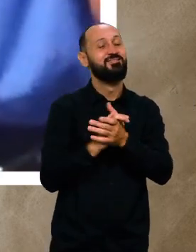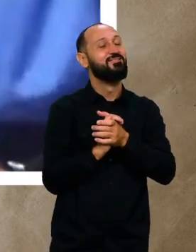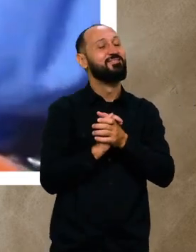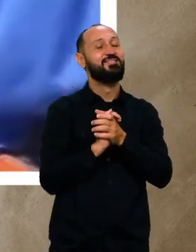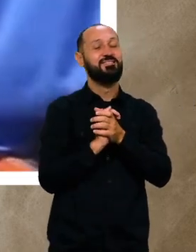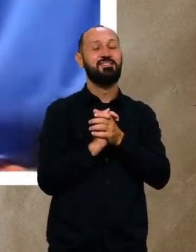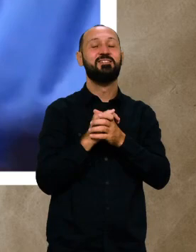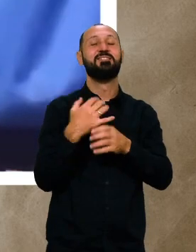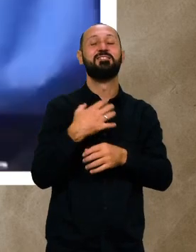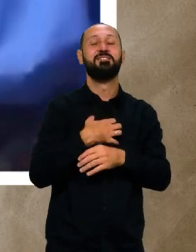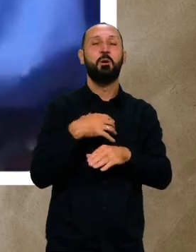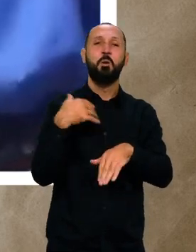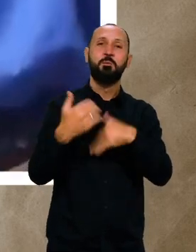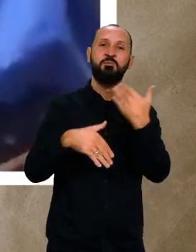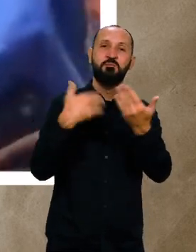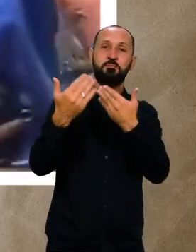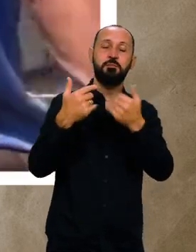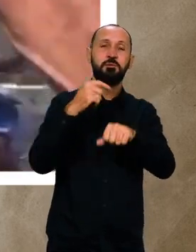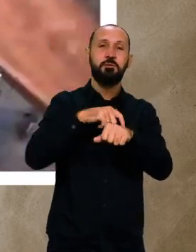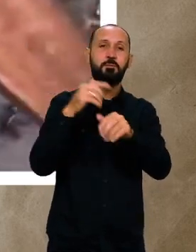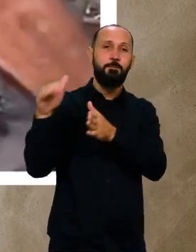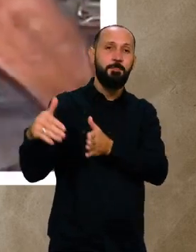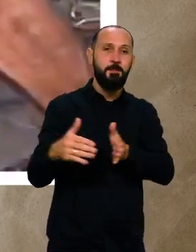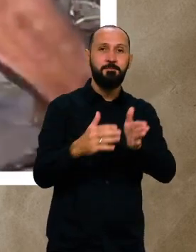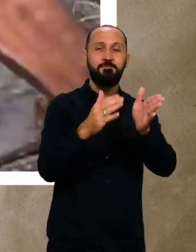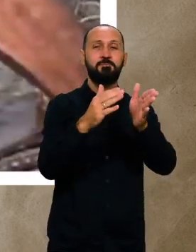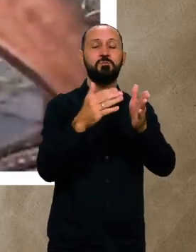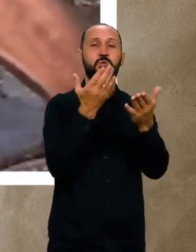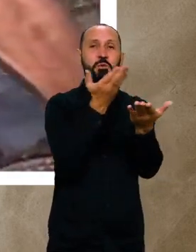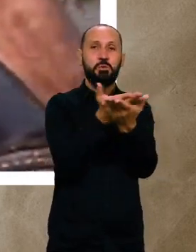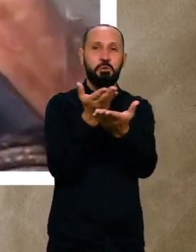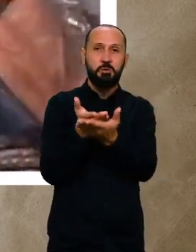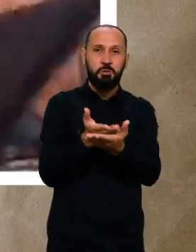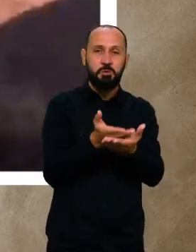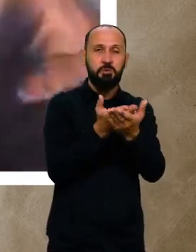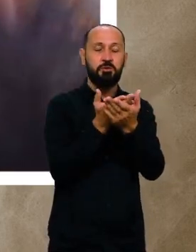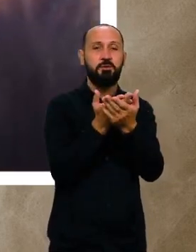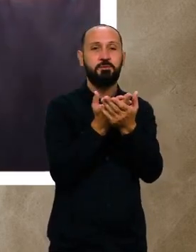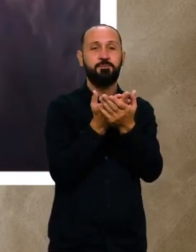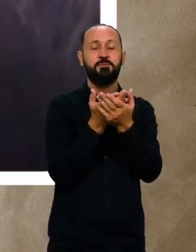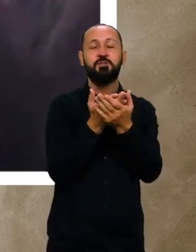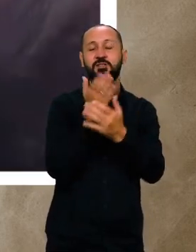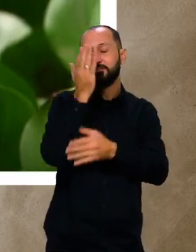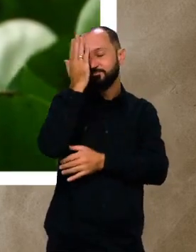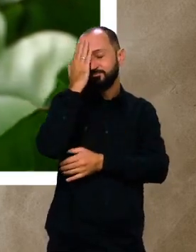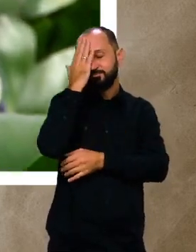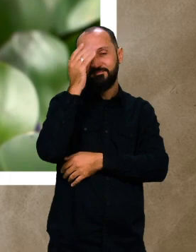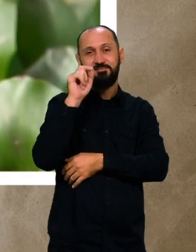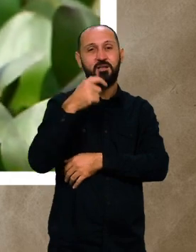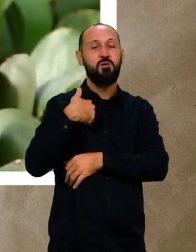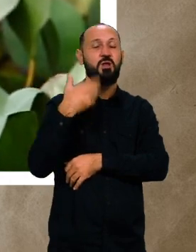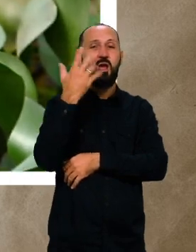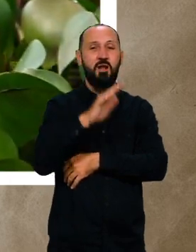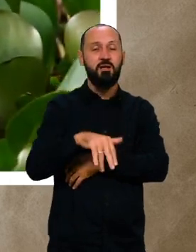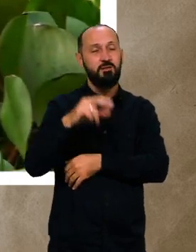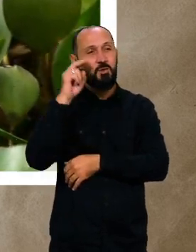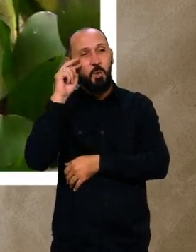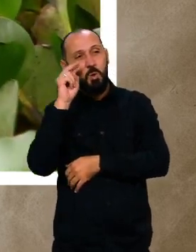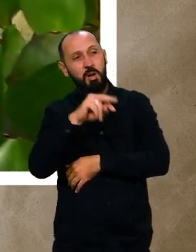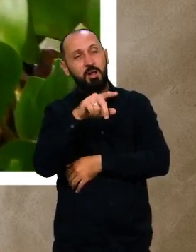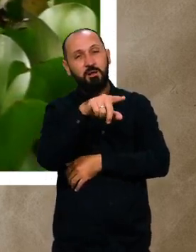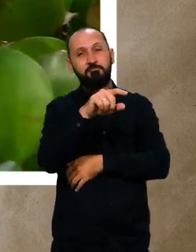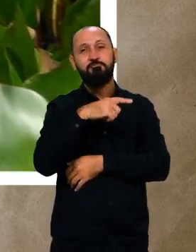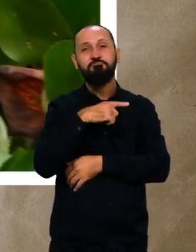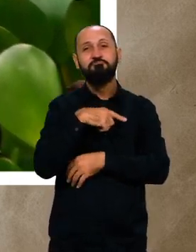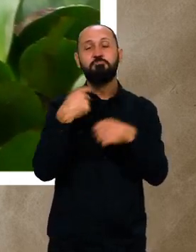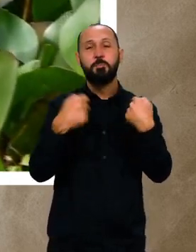ali. E isso vai me fazer lá na frente, esse caminho que eu trilhei dos estudos, mas eu já sabia o que eu queria